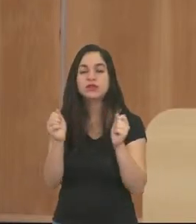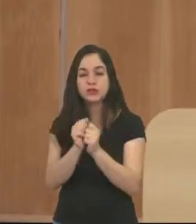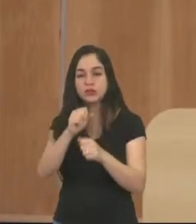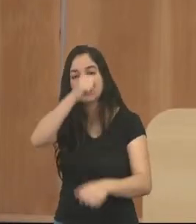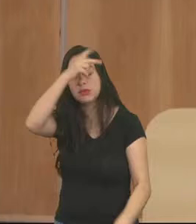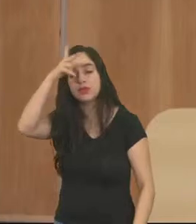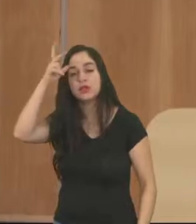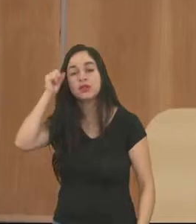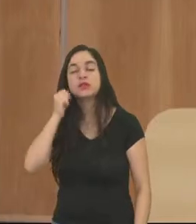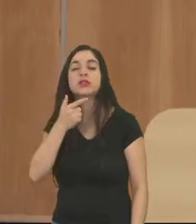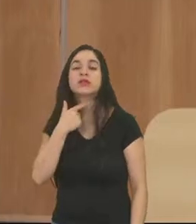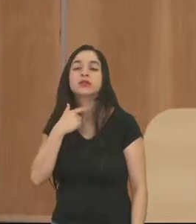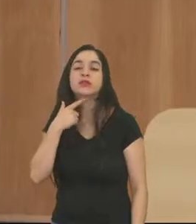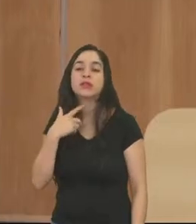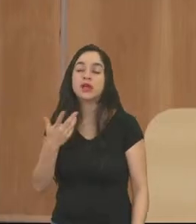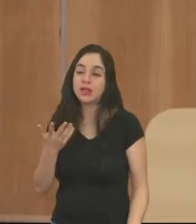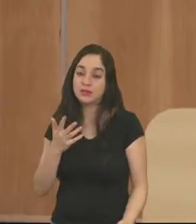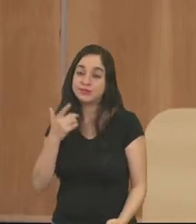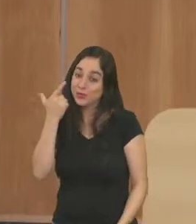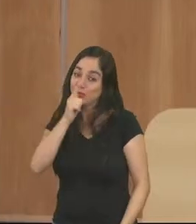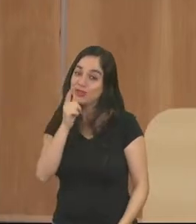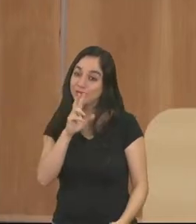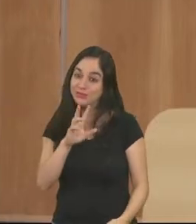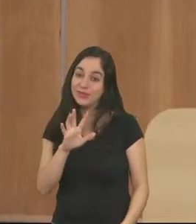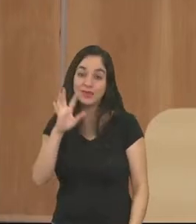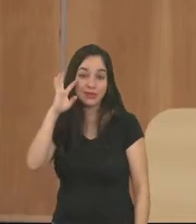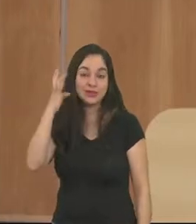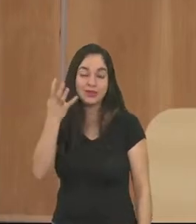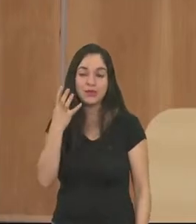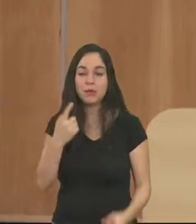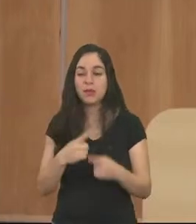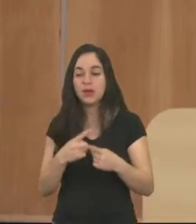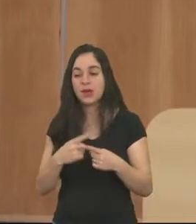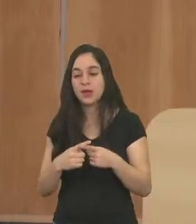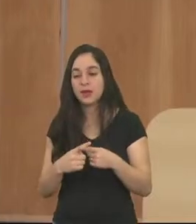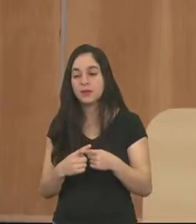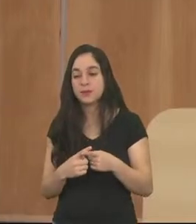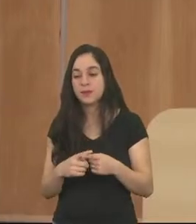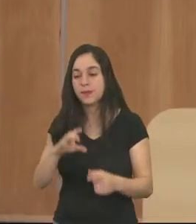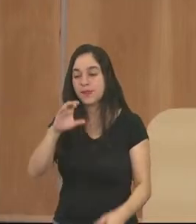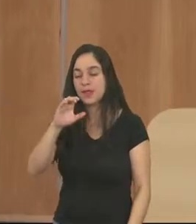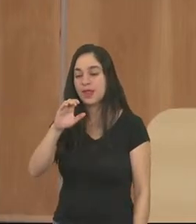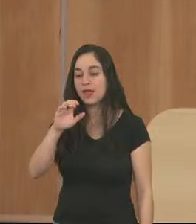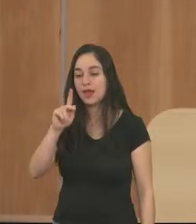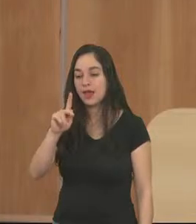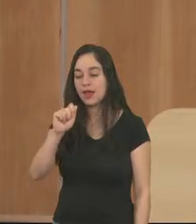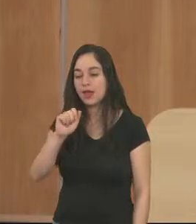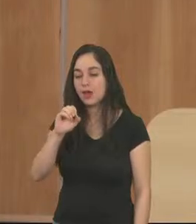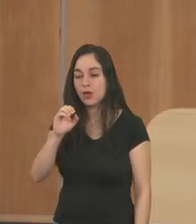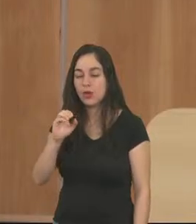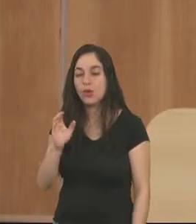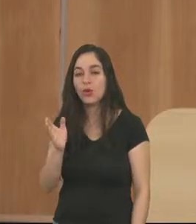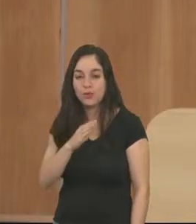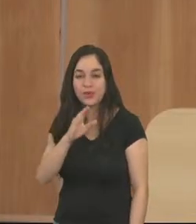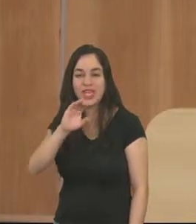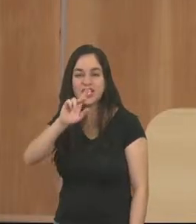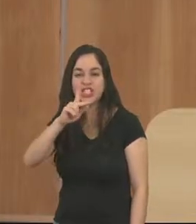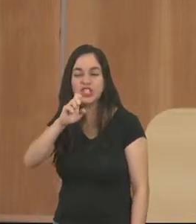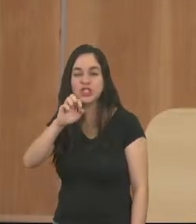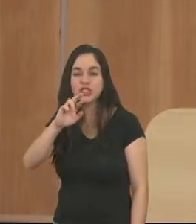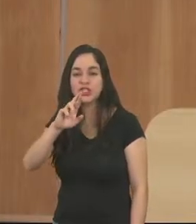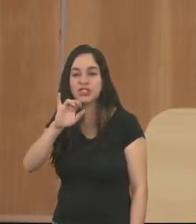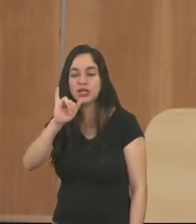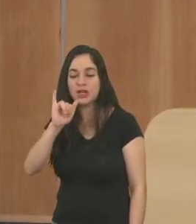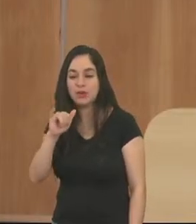isso. Porque aqui eu queria fazer um histórico. A Caoa Sherry, a montadora que se instalou aqui na cidade